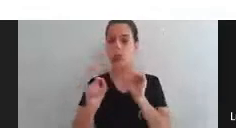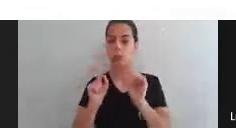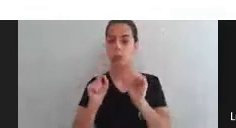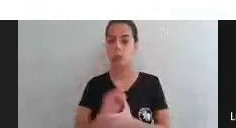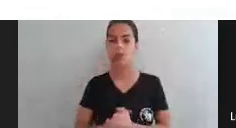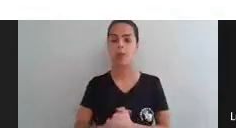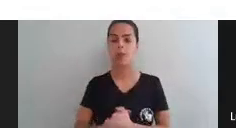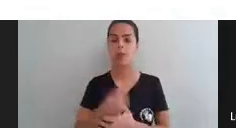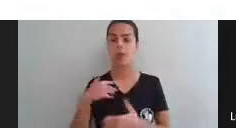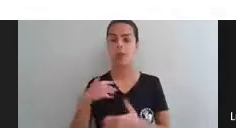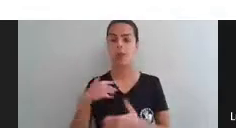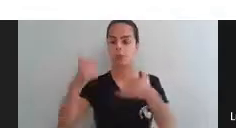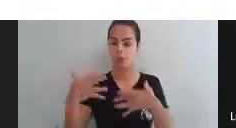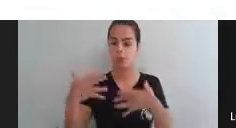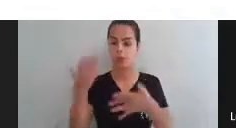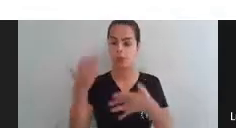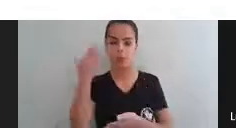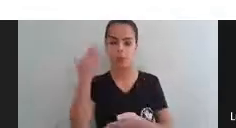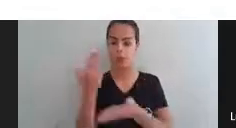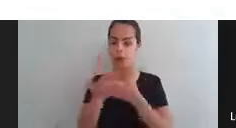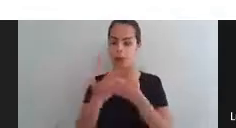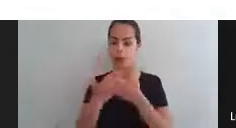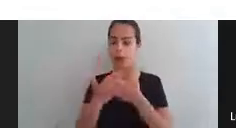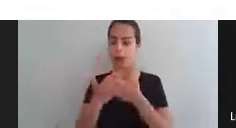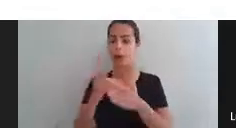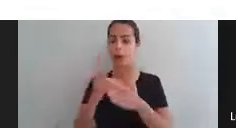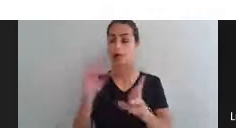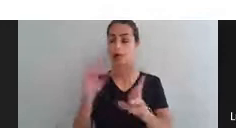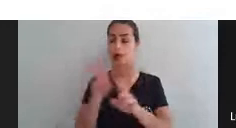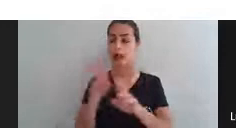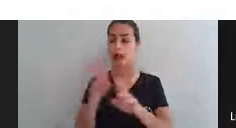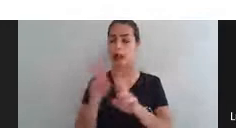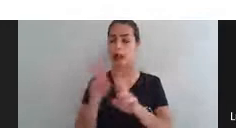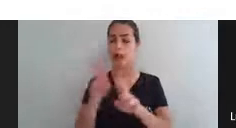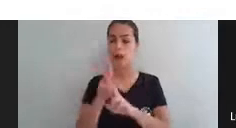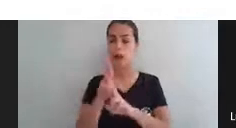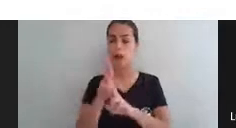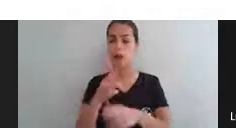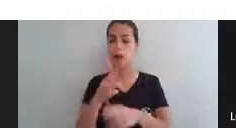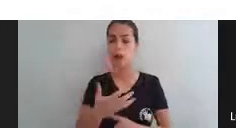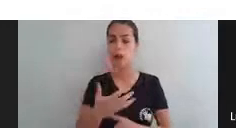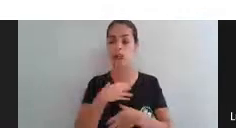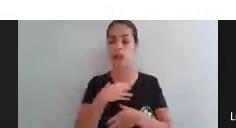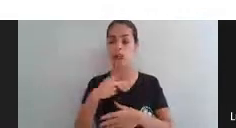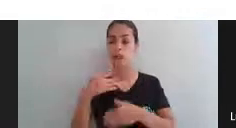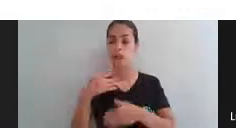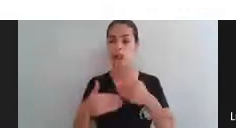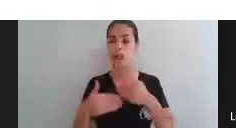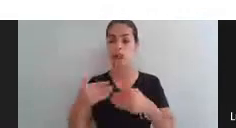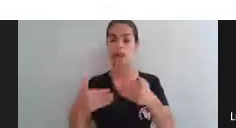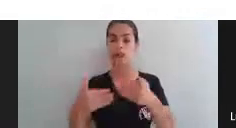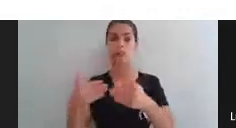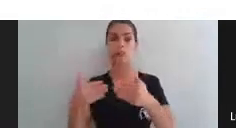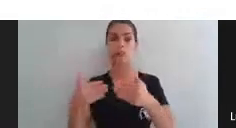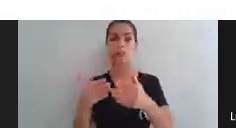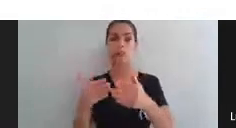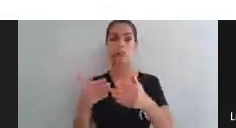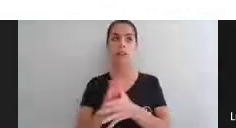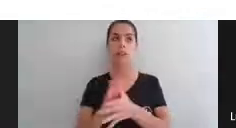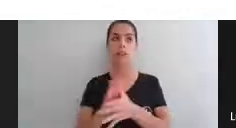na última aula, tem relação com o sentido de processos termodinâmicos.